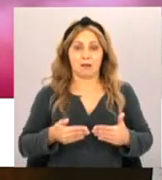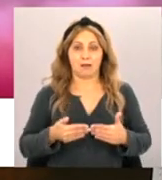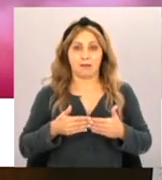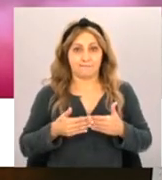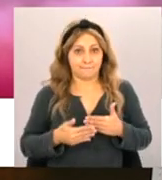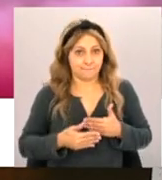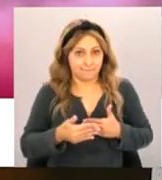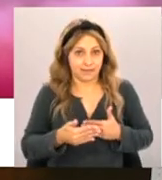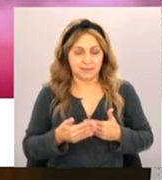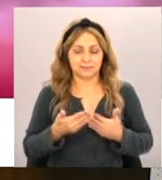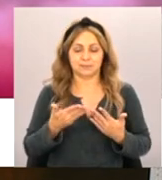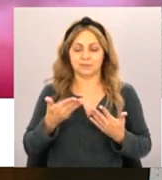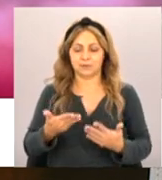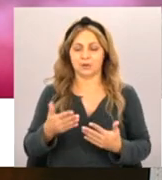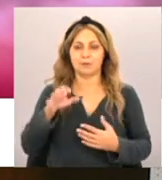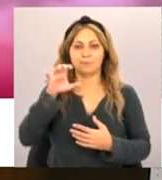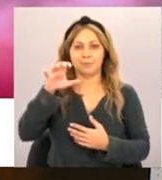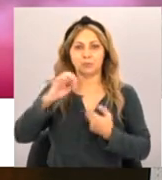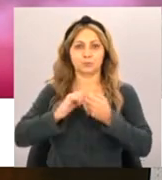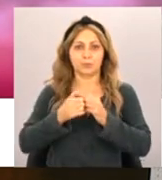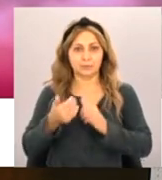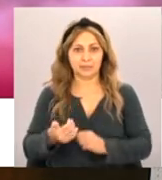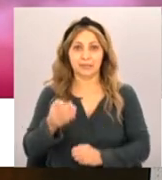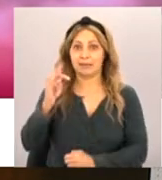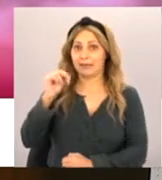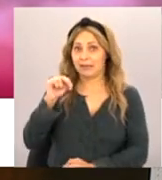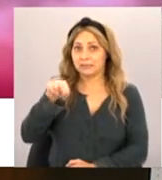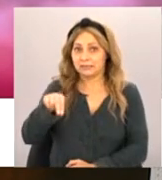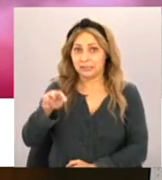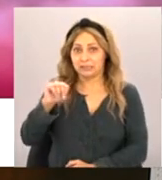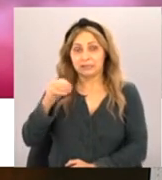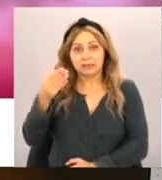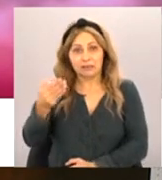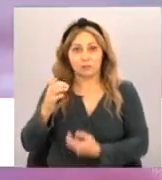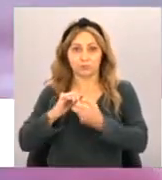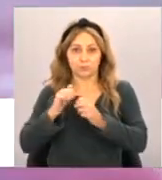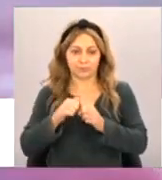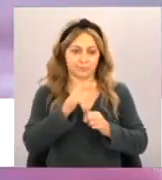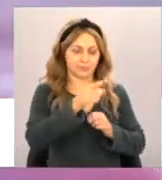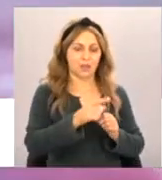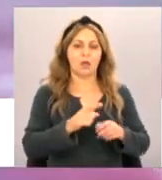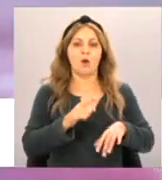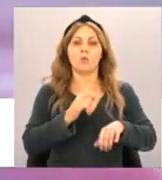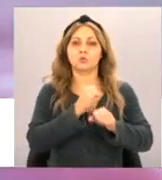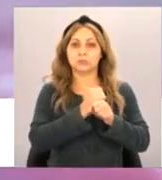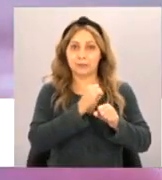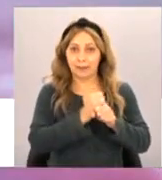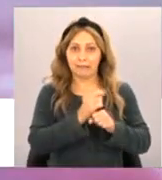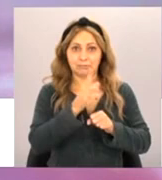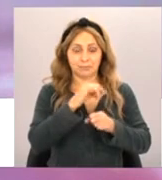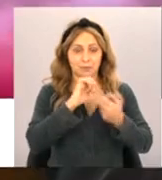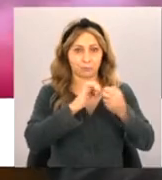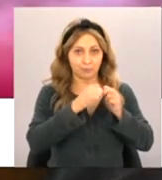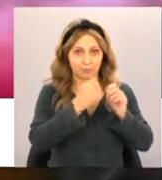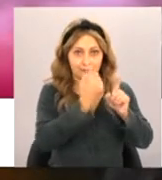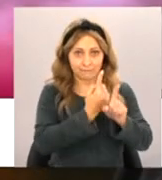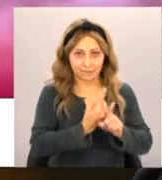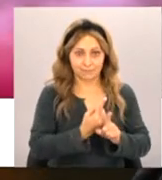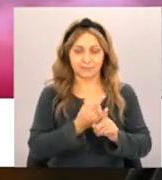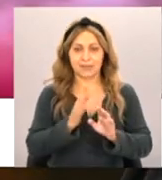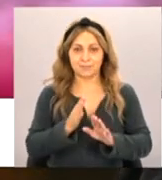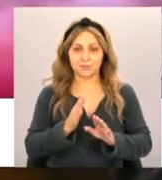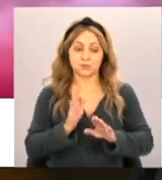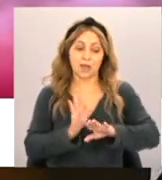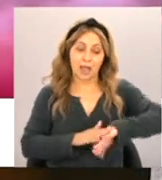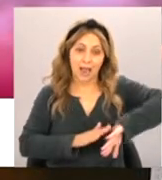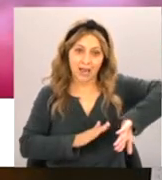o país que tem problemas e no meio SNS é um deles o trabalho do salário o Infante precisamos muito de uma força Grande